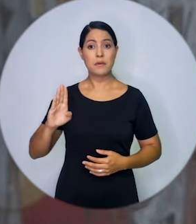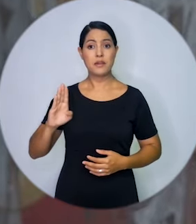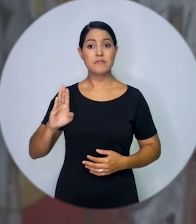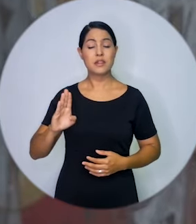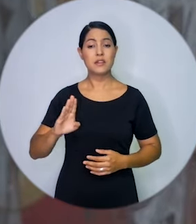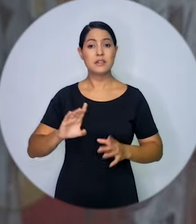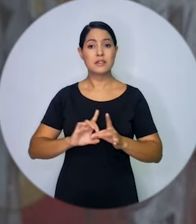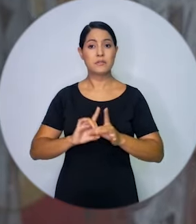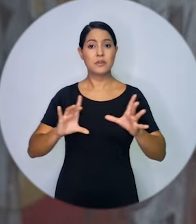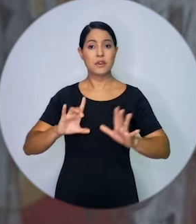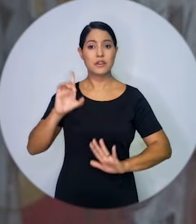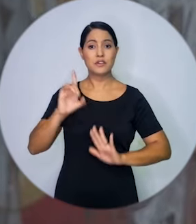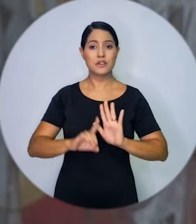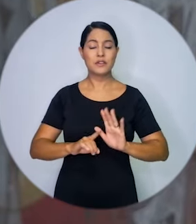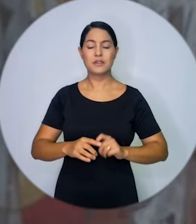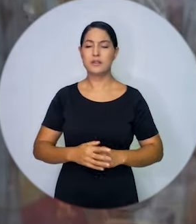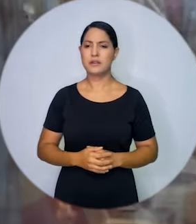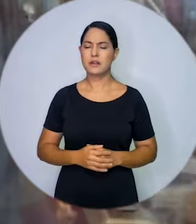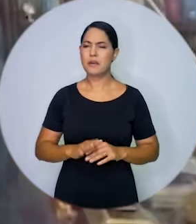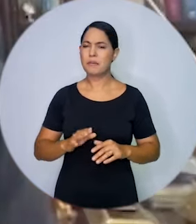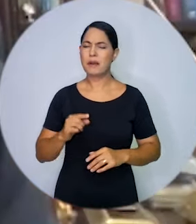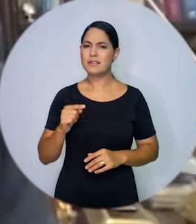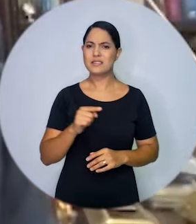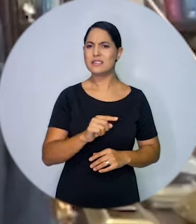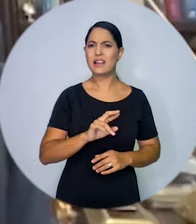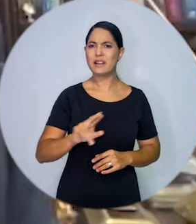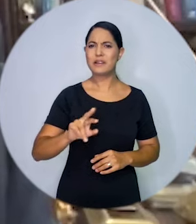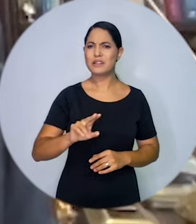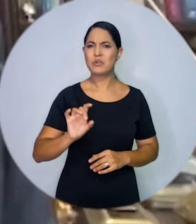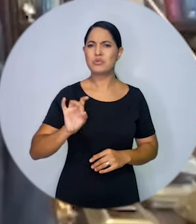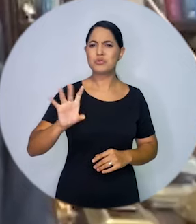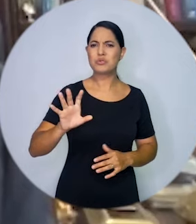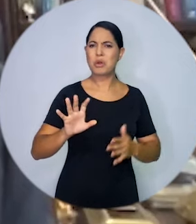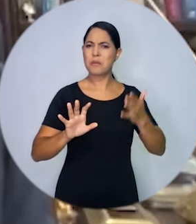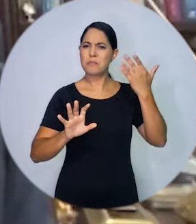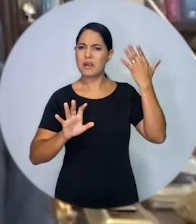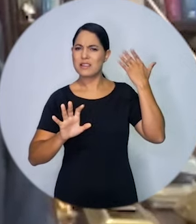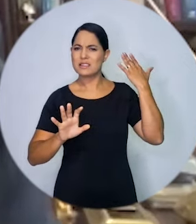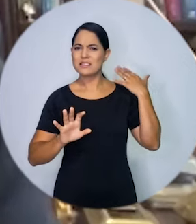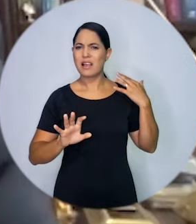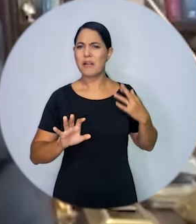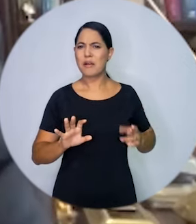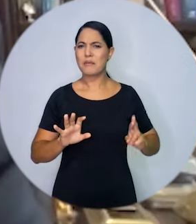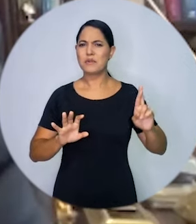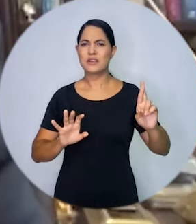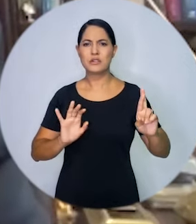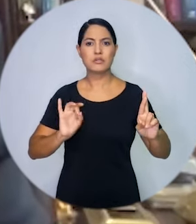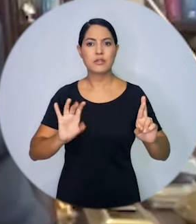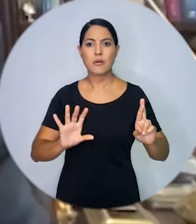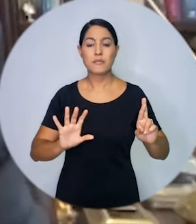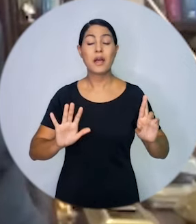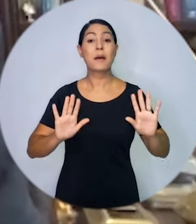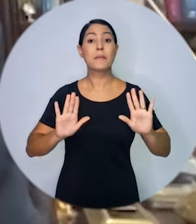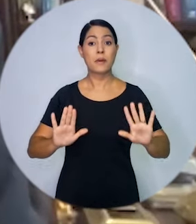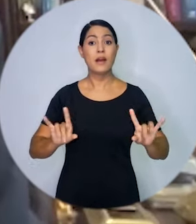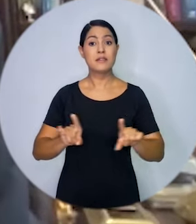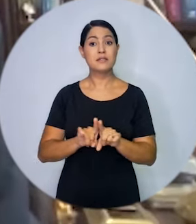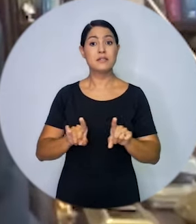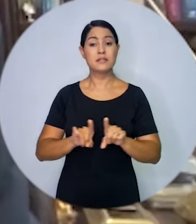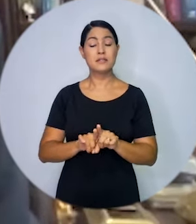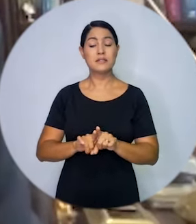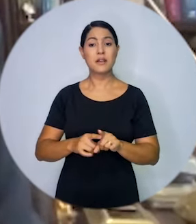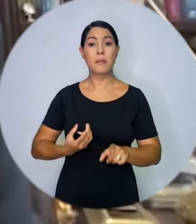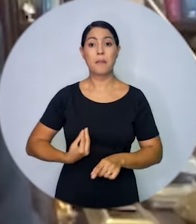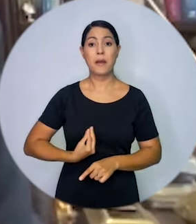para a justiça e para o Estado Democrático de Direito em nosso país. Mas a Cléia Carpe, ela não representa apenas o passado. Cléia